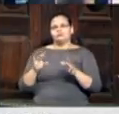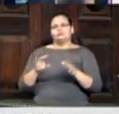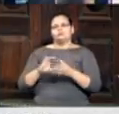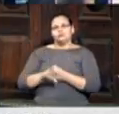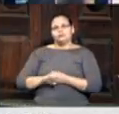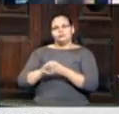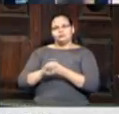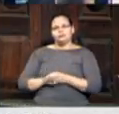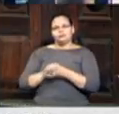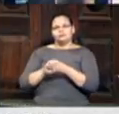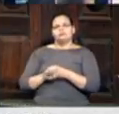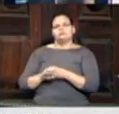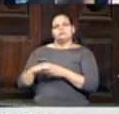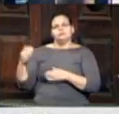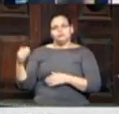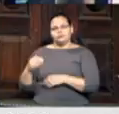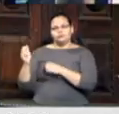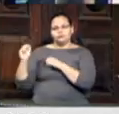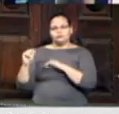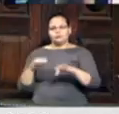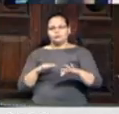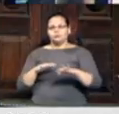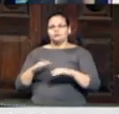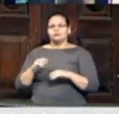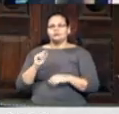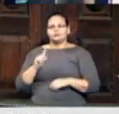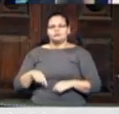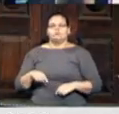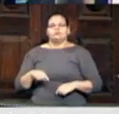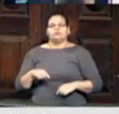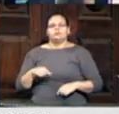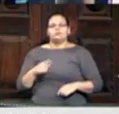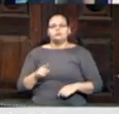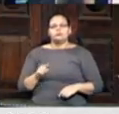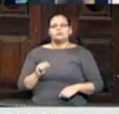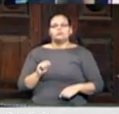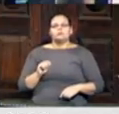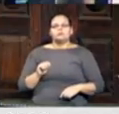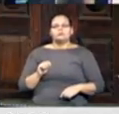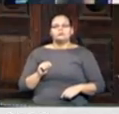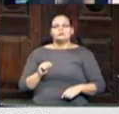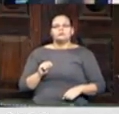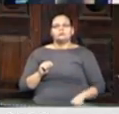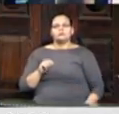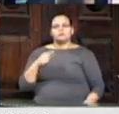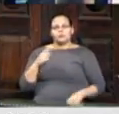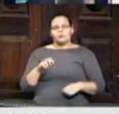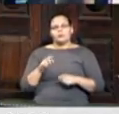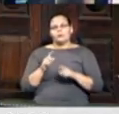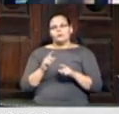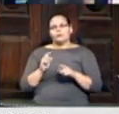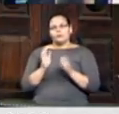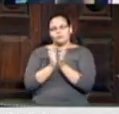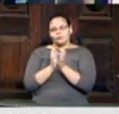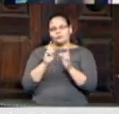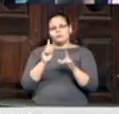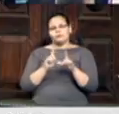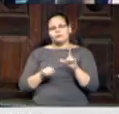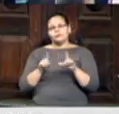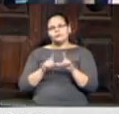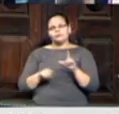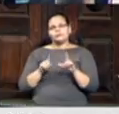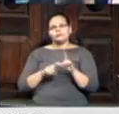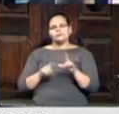na pessoa do meu confrade e presidente da Academia Carioca de